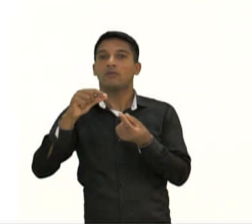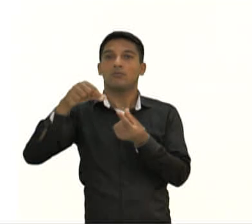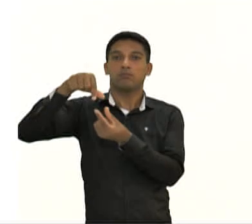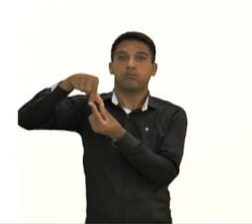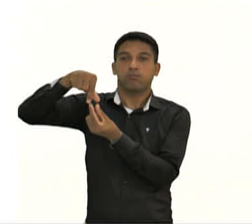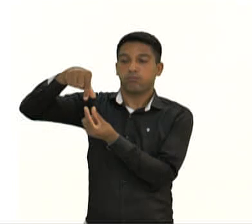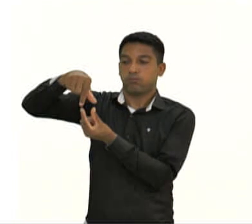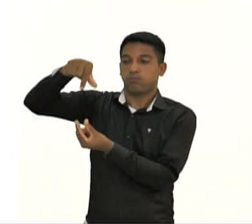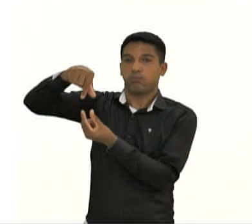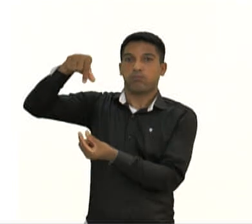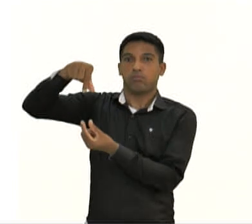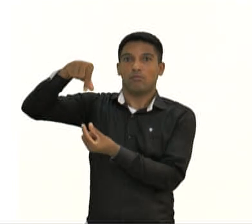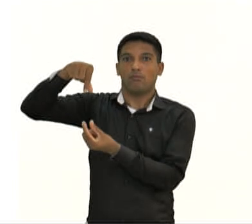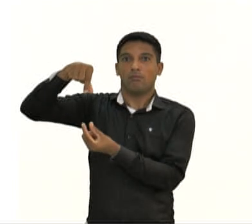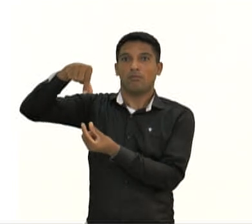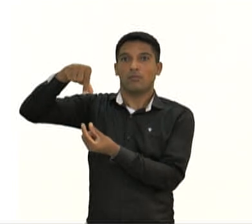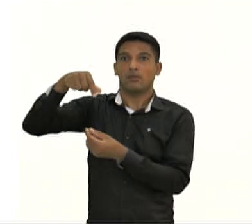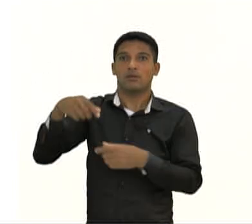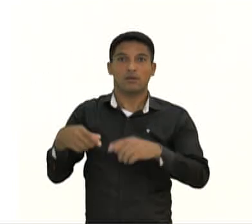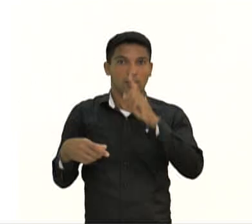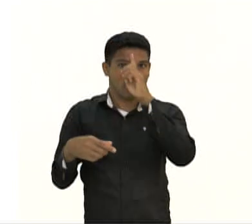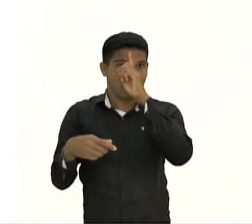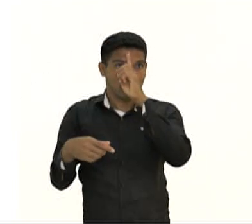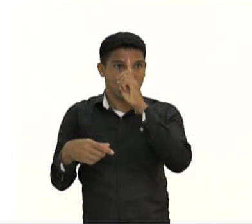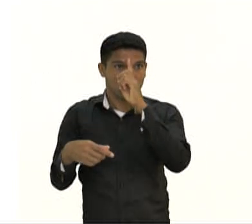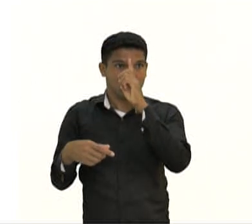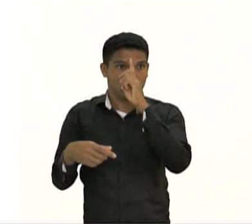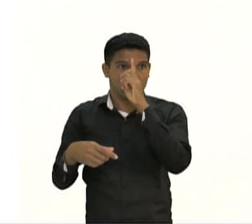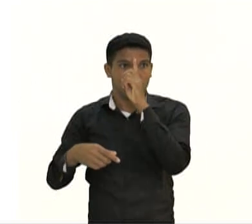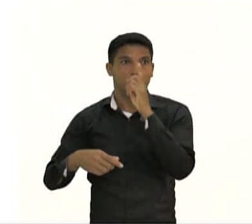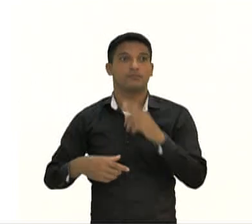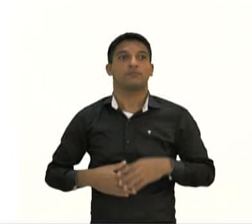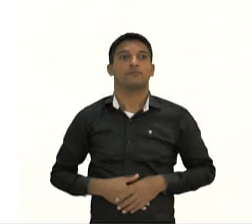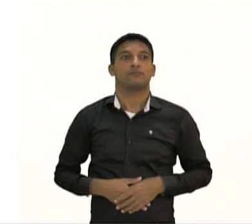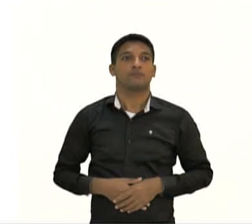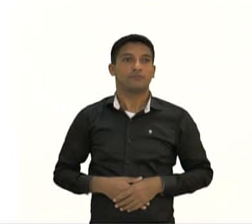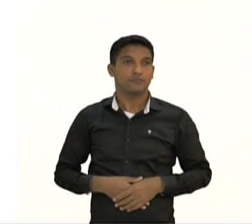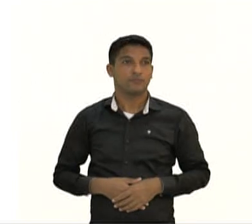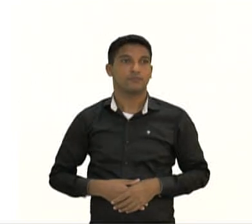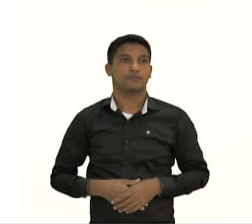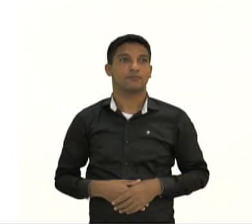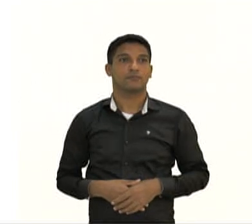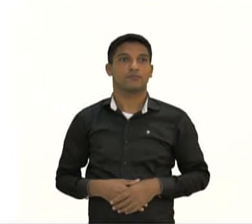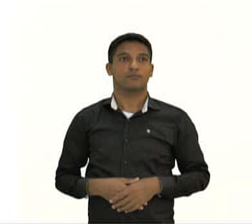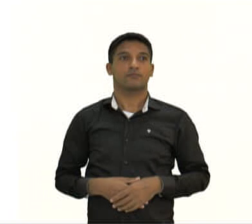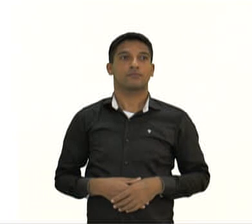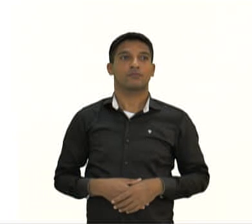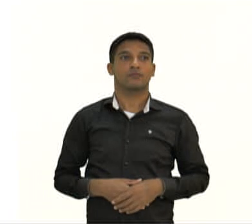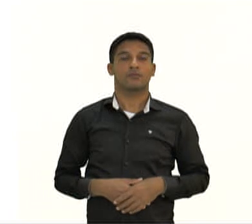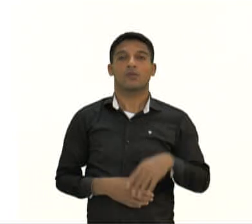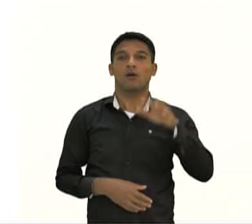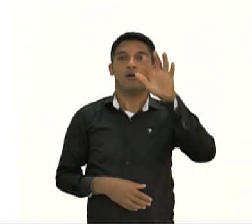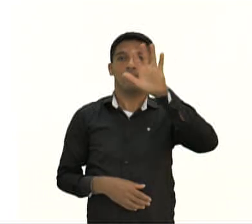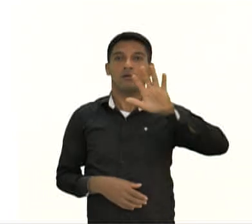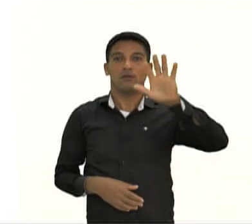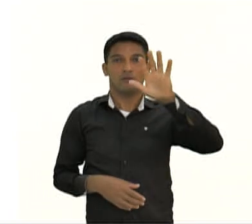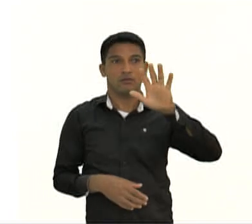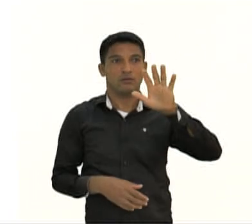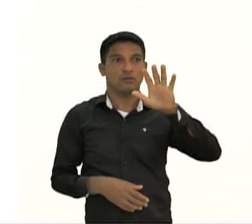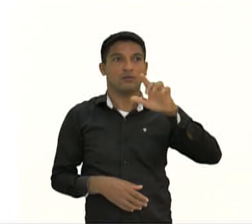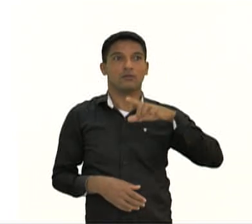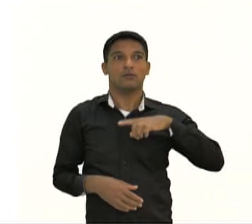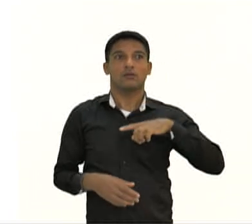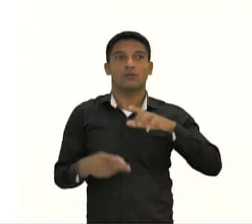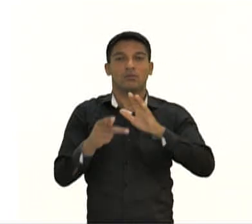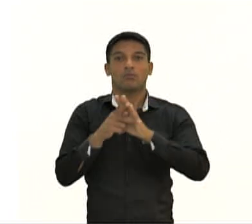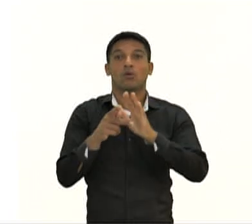por células é de 60%. E aqui eu tenho, mostrando nesse esqueminha aqui, todo o nosso sistema